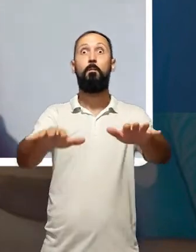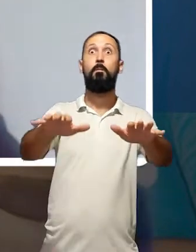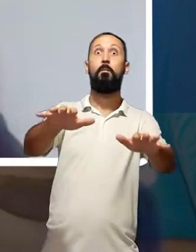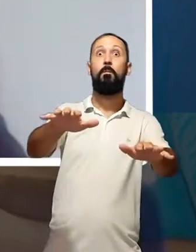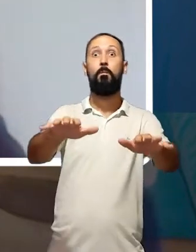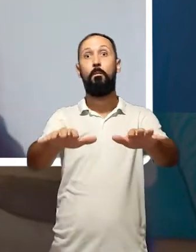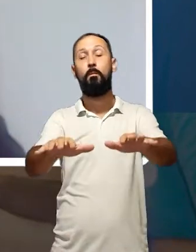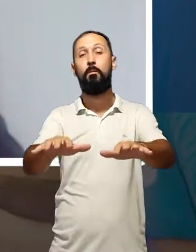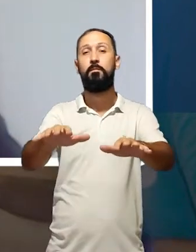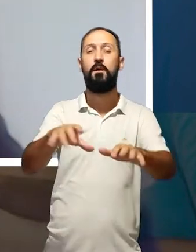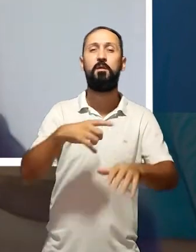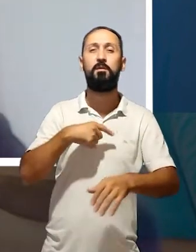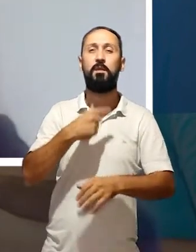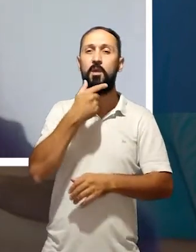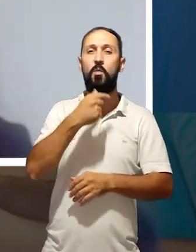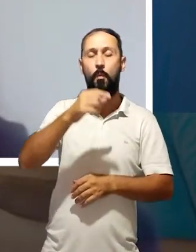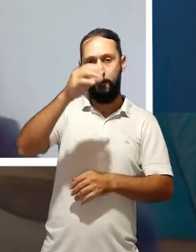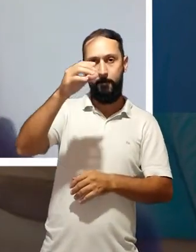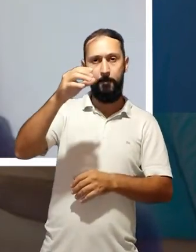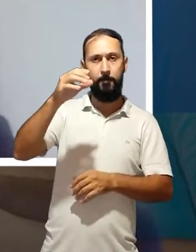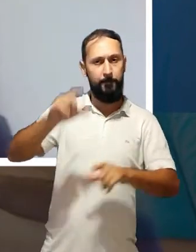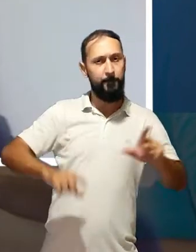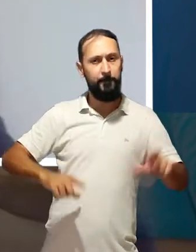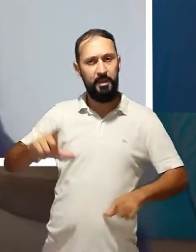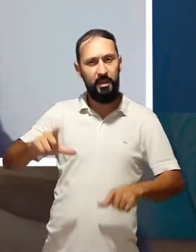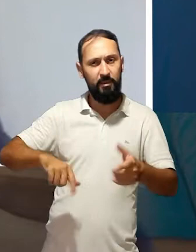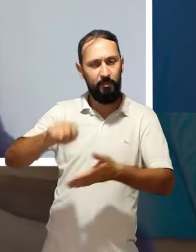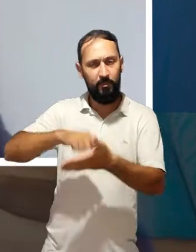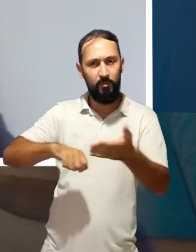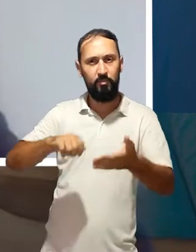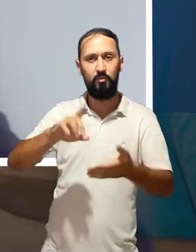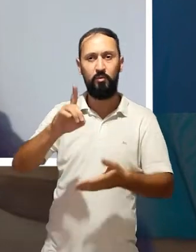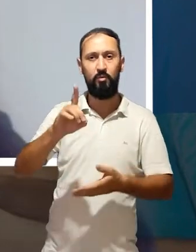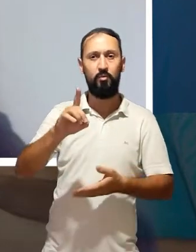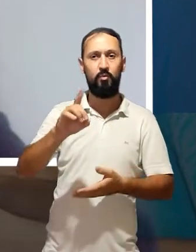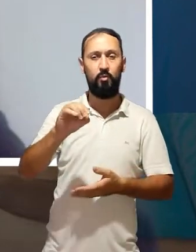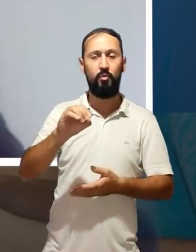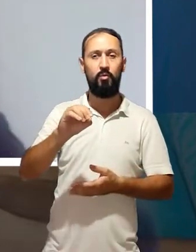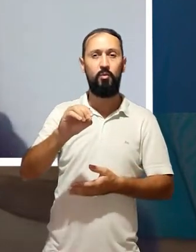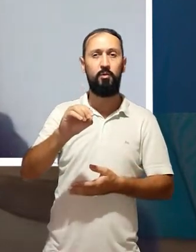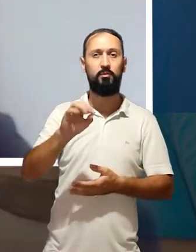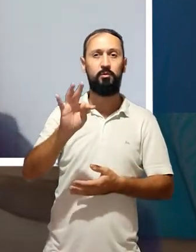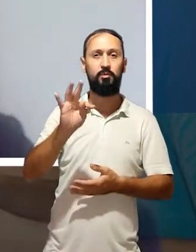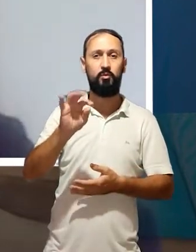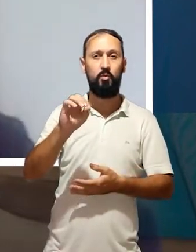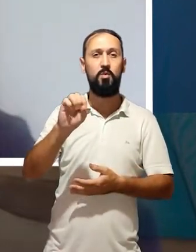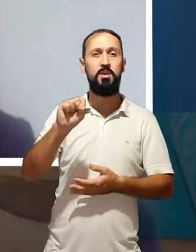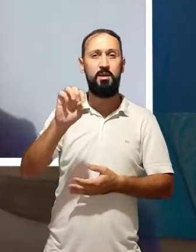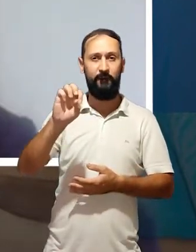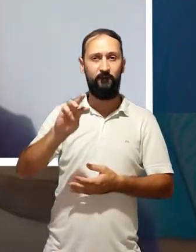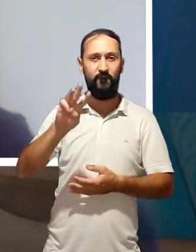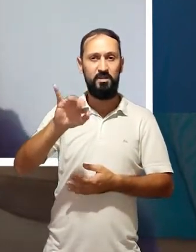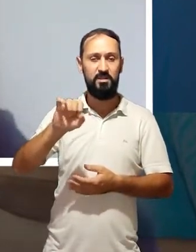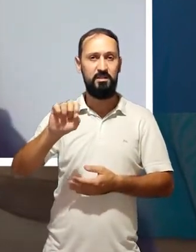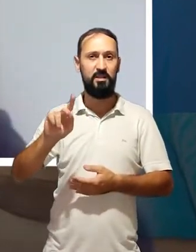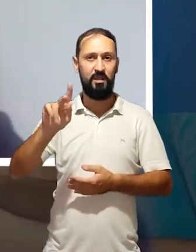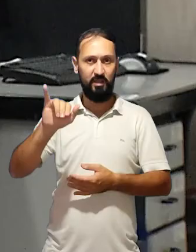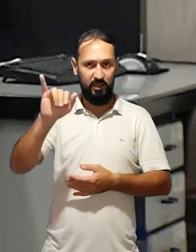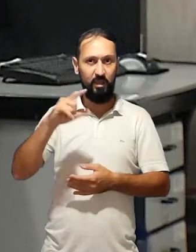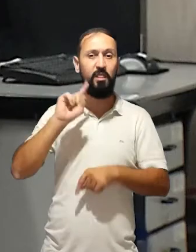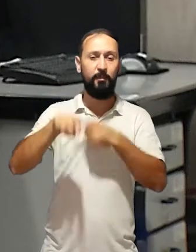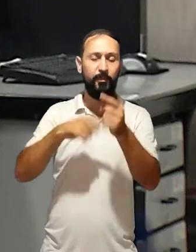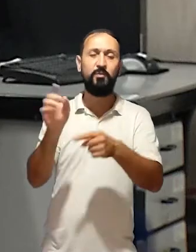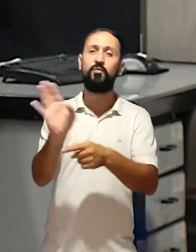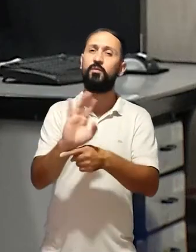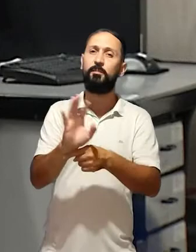zumbis. Tem até um primo do Dostoiévski que escreve uma história sobre vampiro e foi transformado